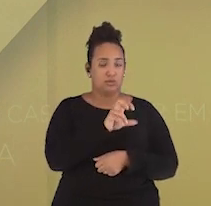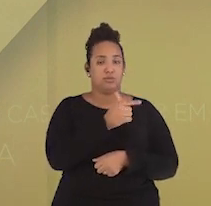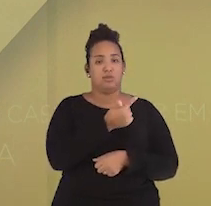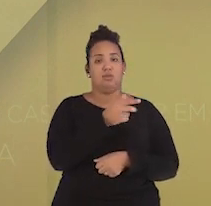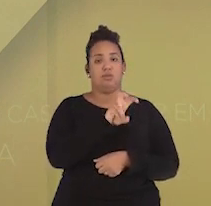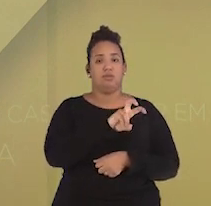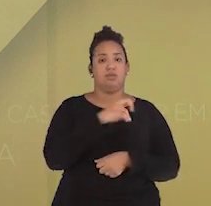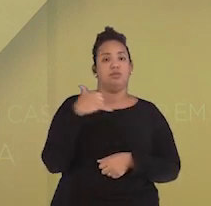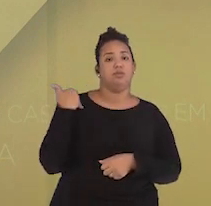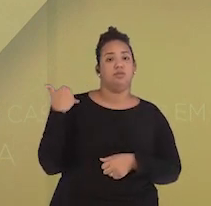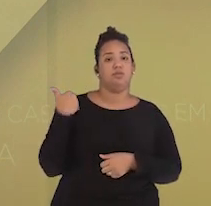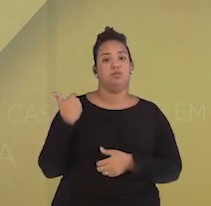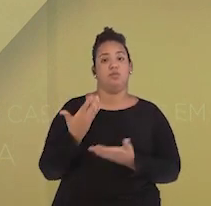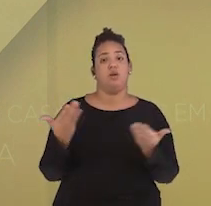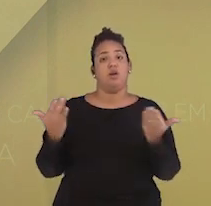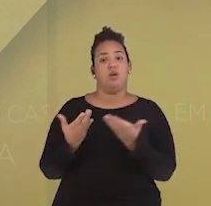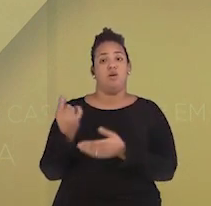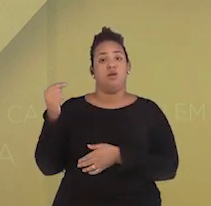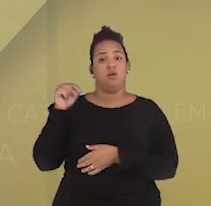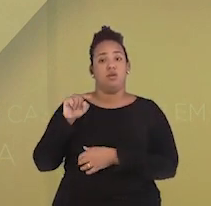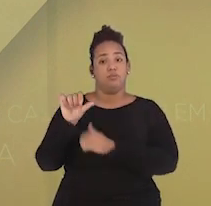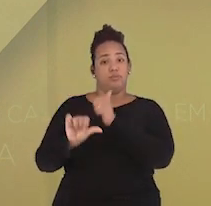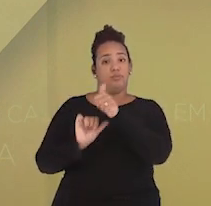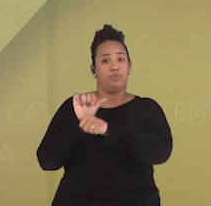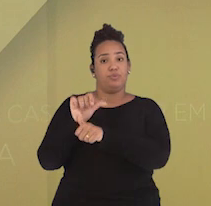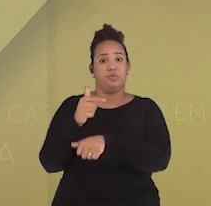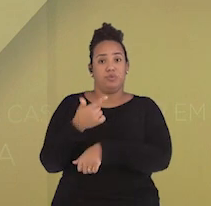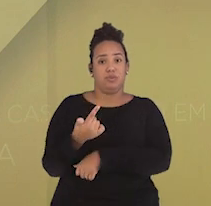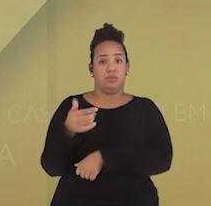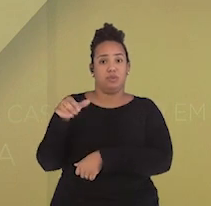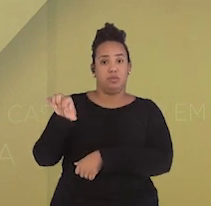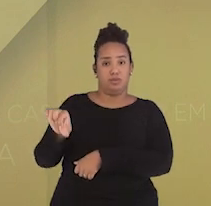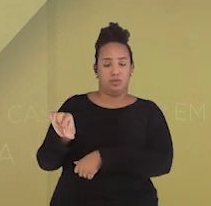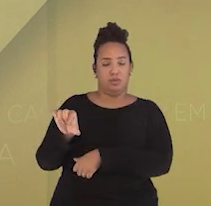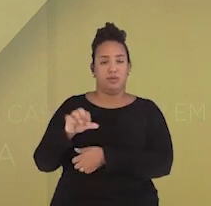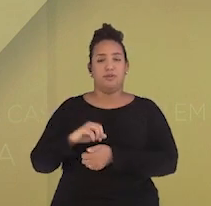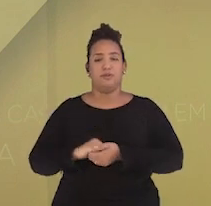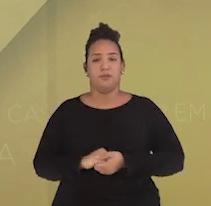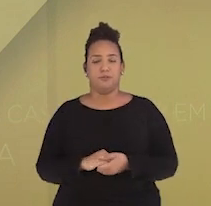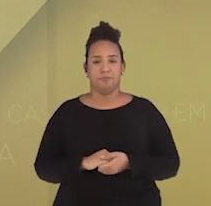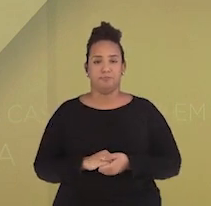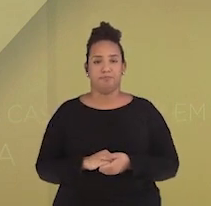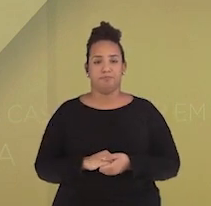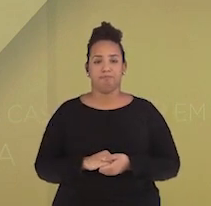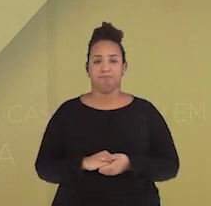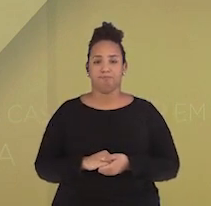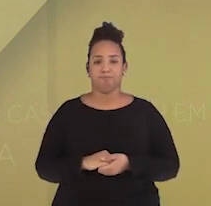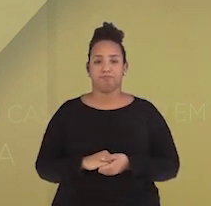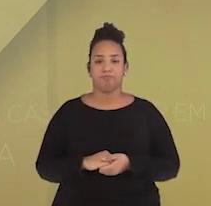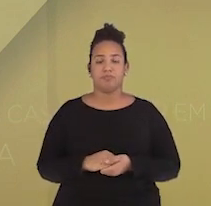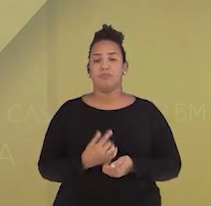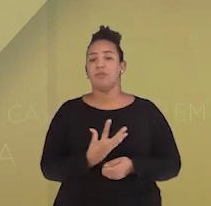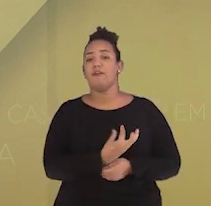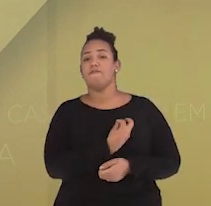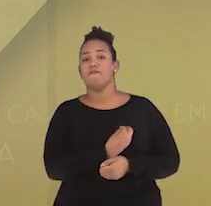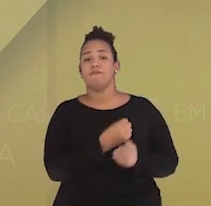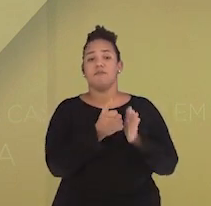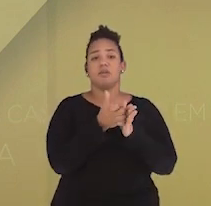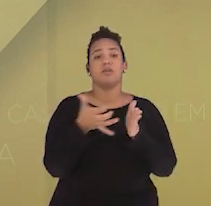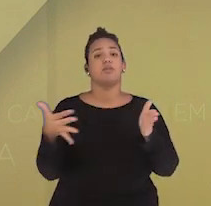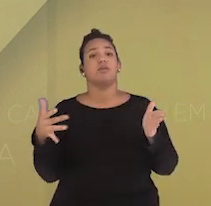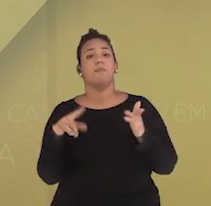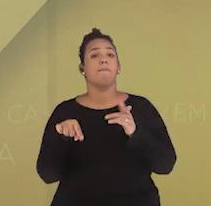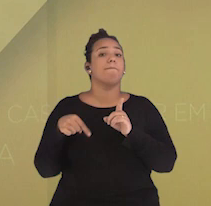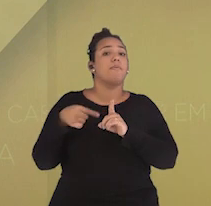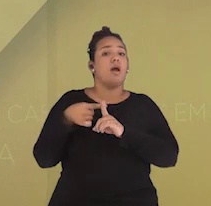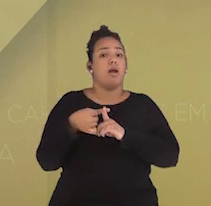E aumentou para 79 em 2015. Quem tem vivido mais, então?